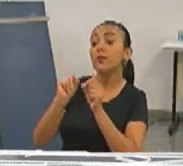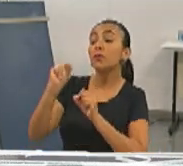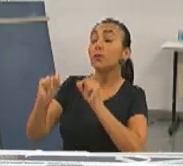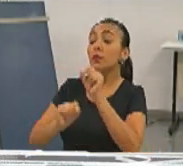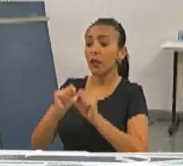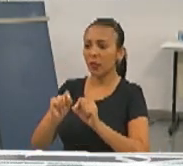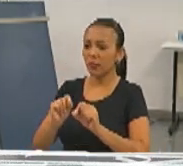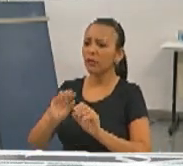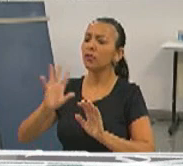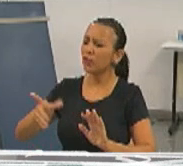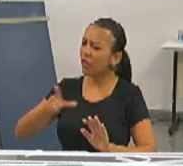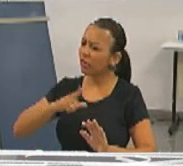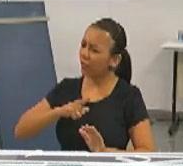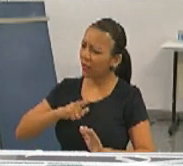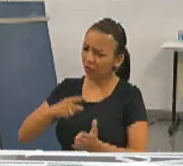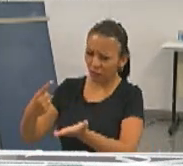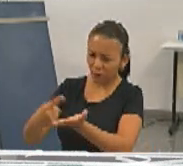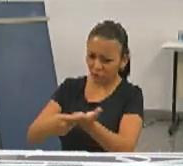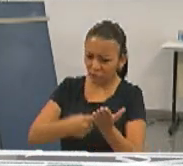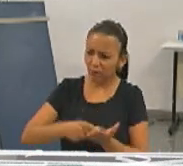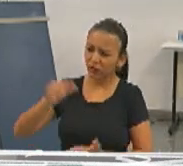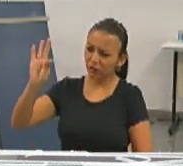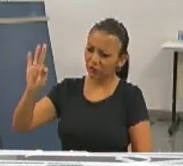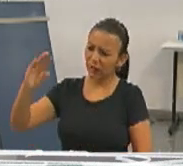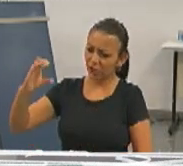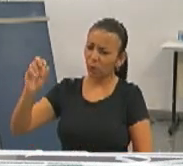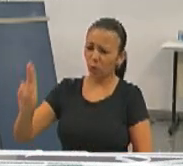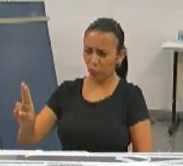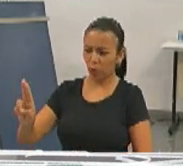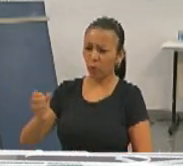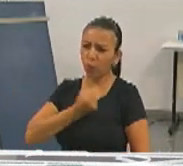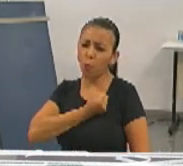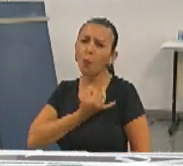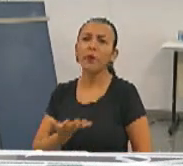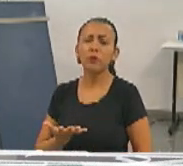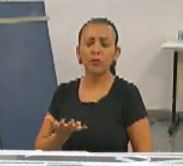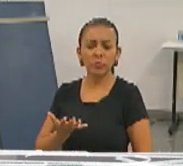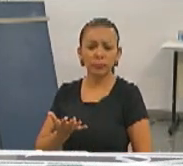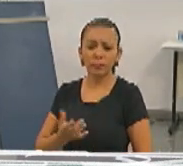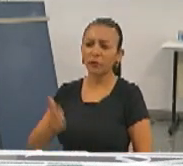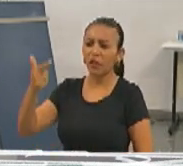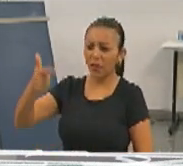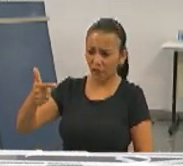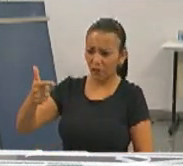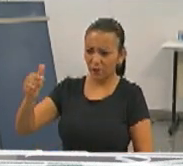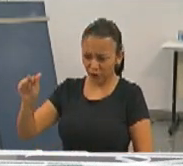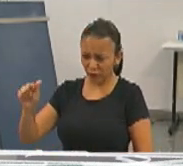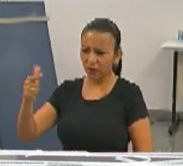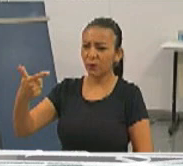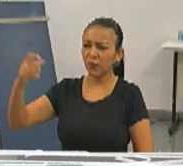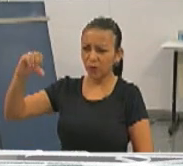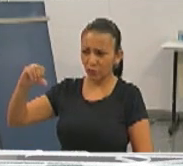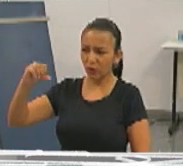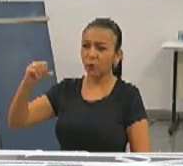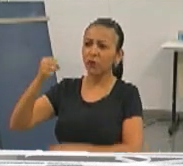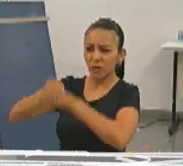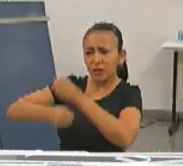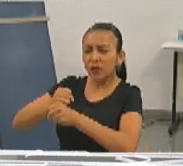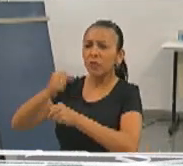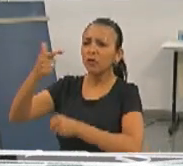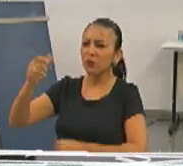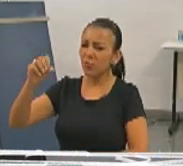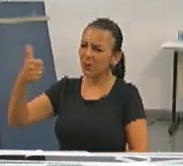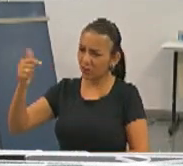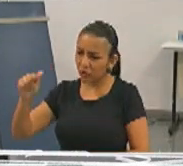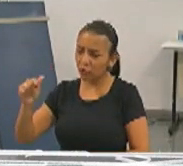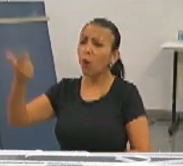um acórdão do TCU, né, o acórdão número 27 e 29 de 2017 e o outro